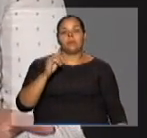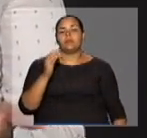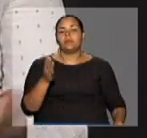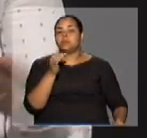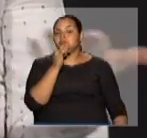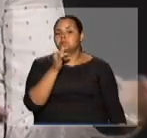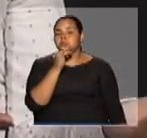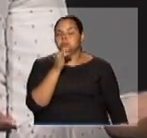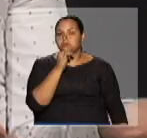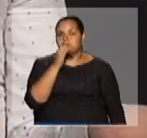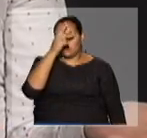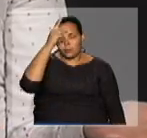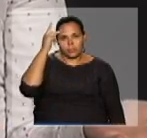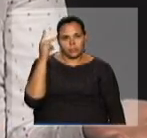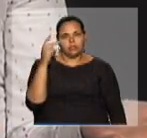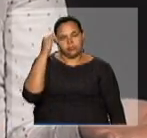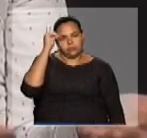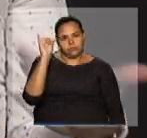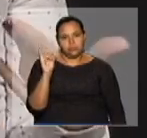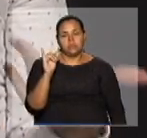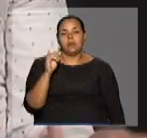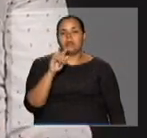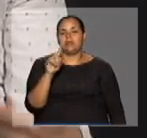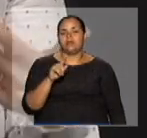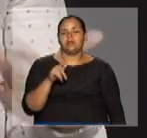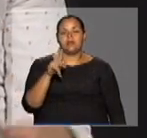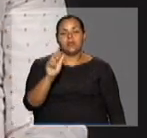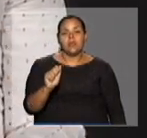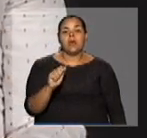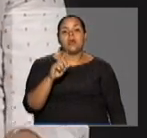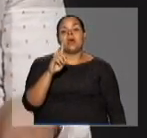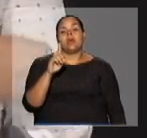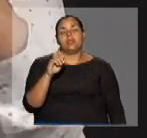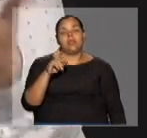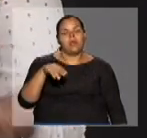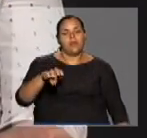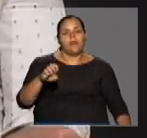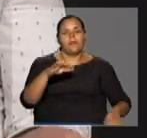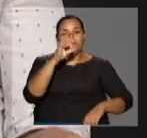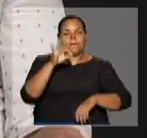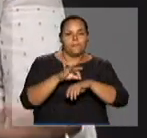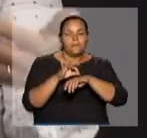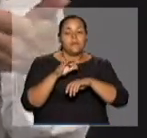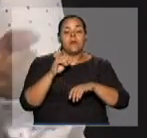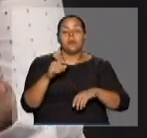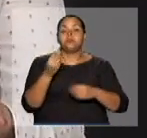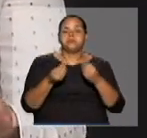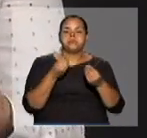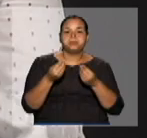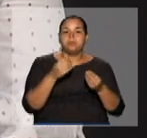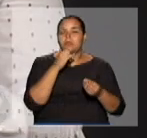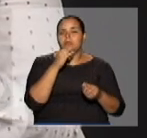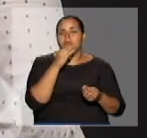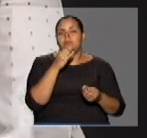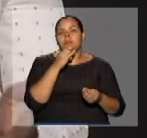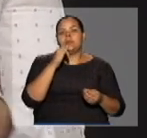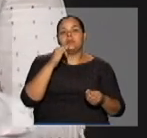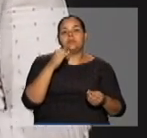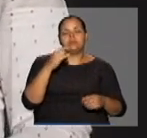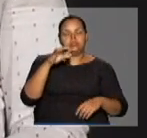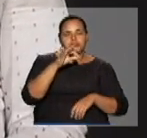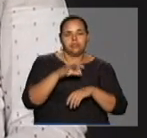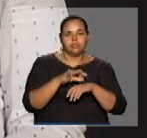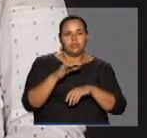mesma forma, por exemplo, como as pessoas se preveniam da zika e da dengue, uso de repelentes, calças, é o